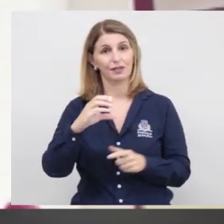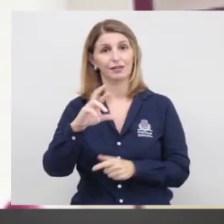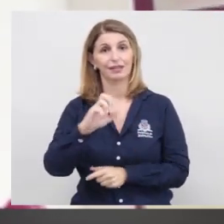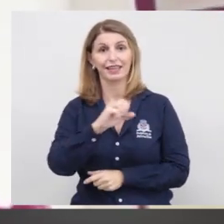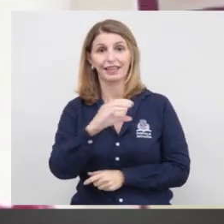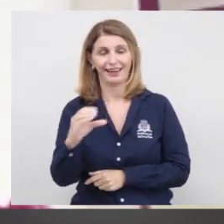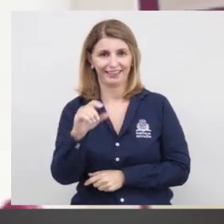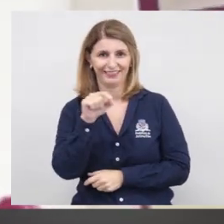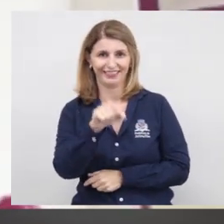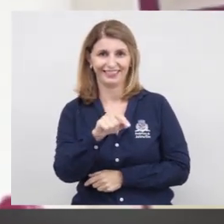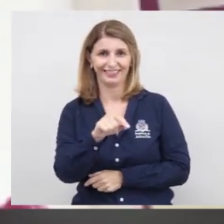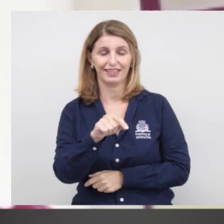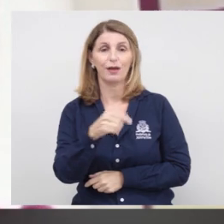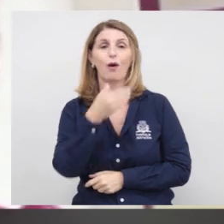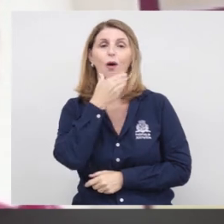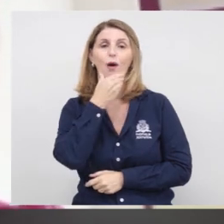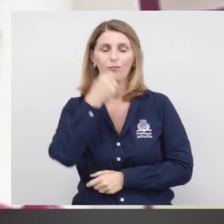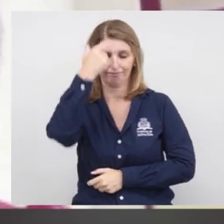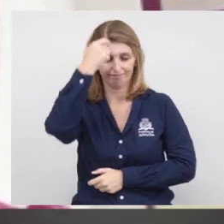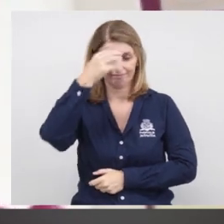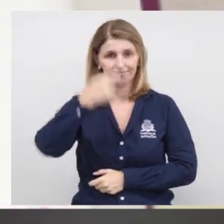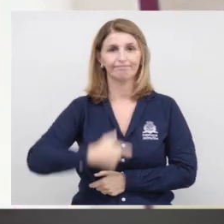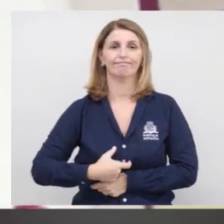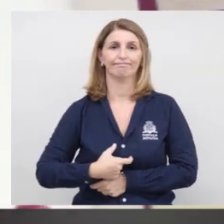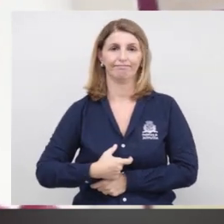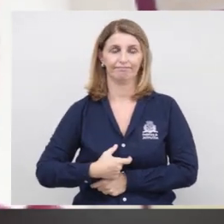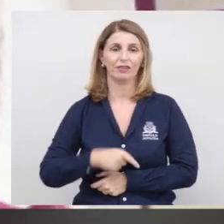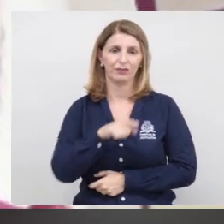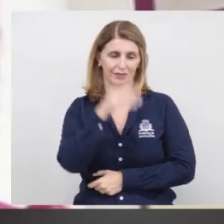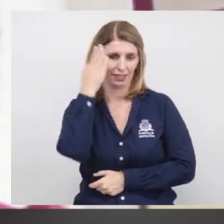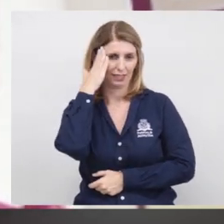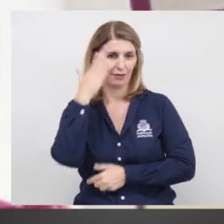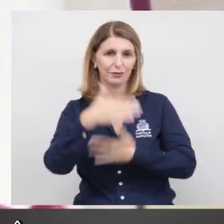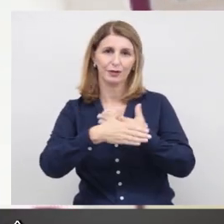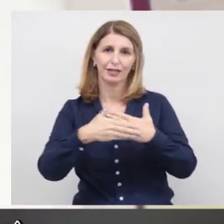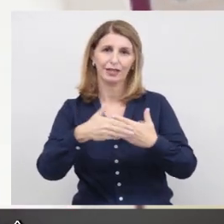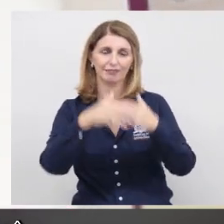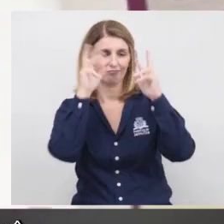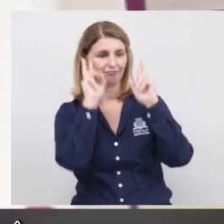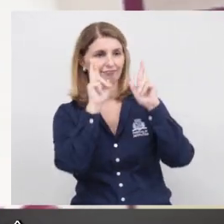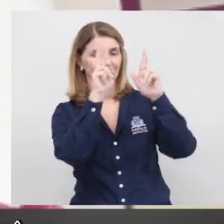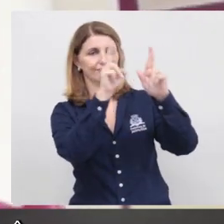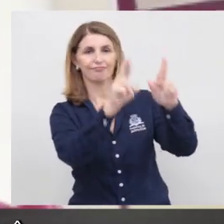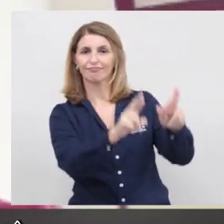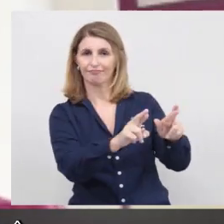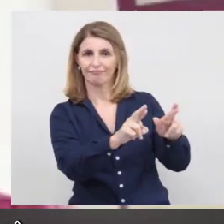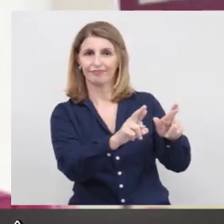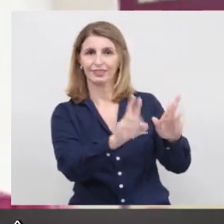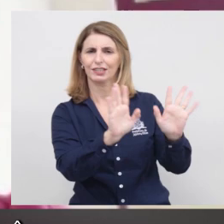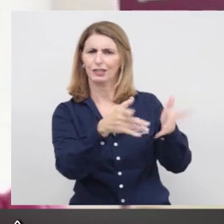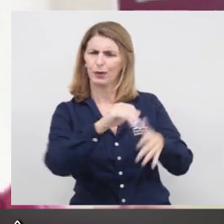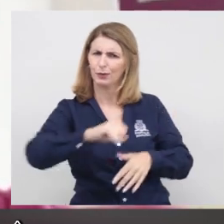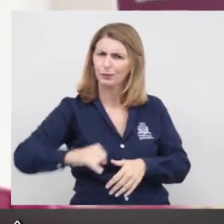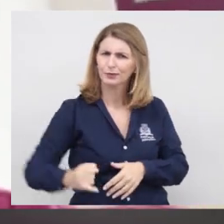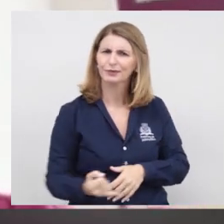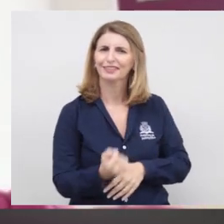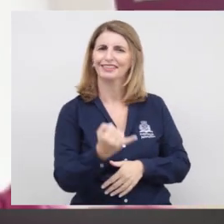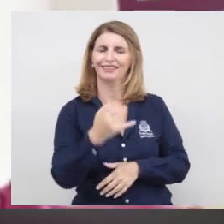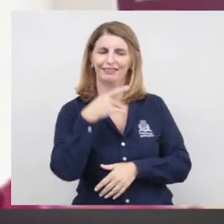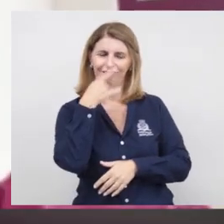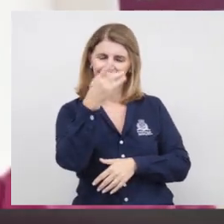pelo grande craque que você foi e pelo grande homem que você é Você sabe do carinho do respeito que eu tenho por você